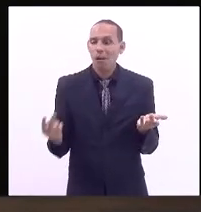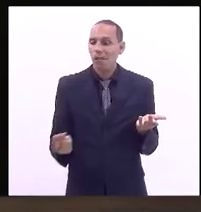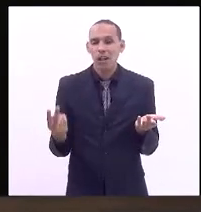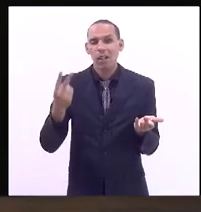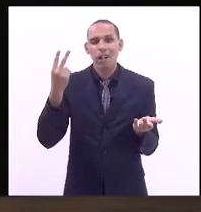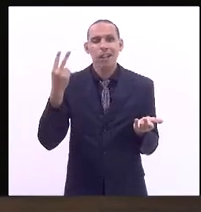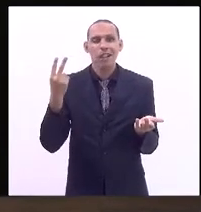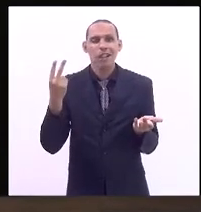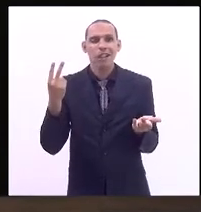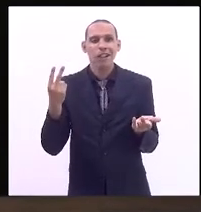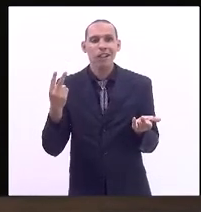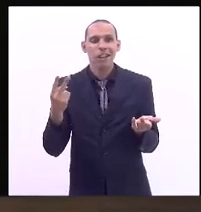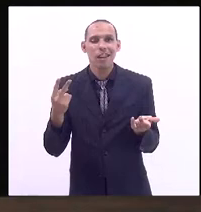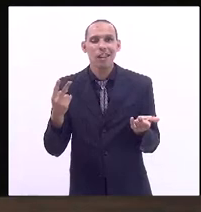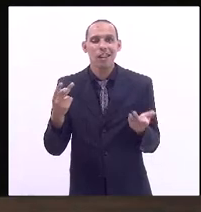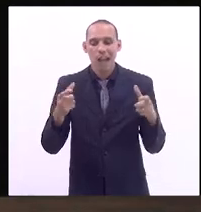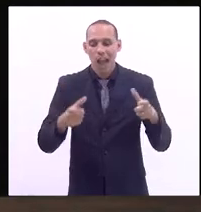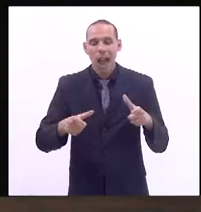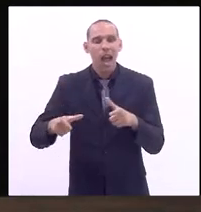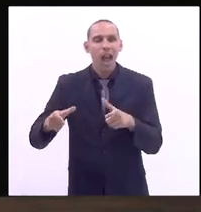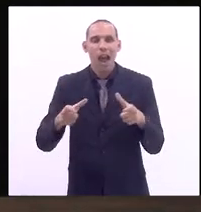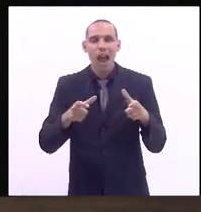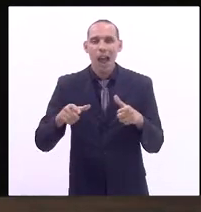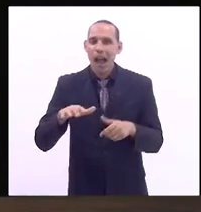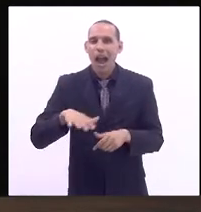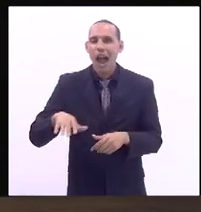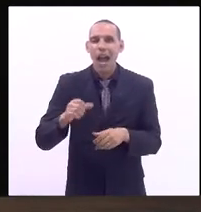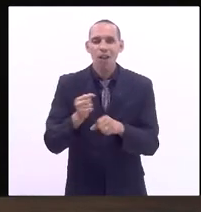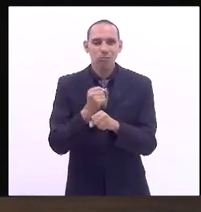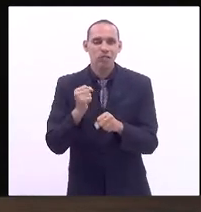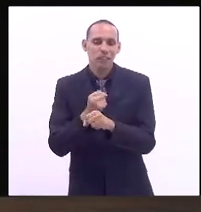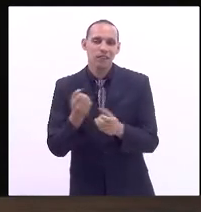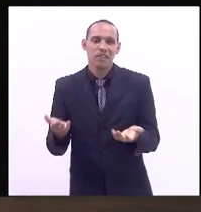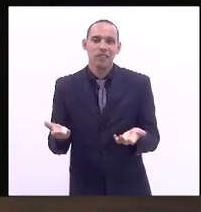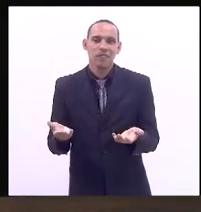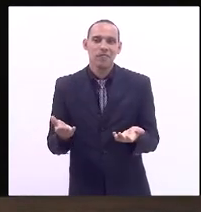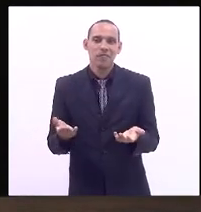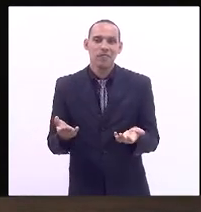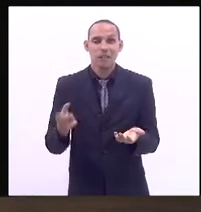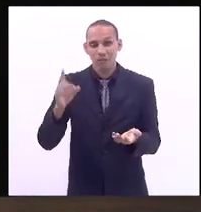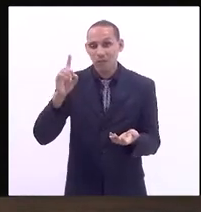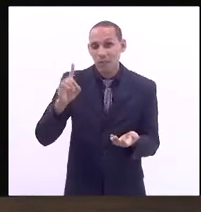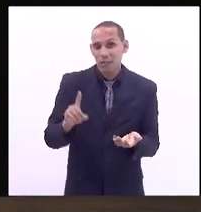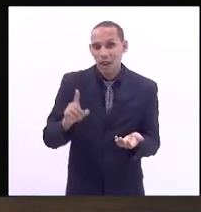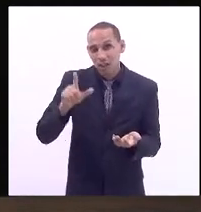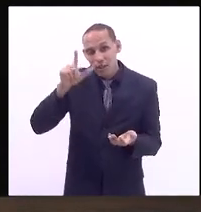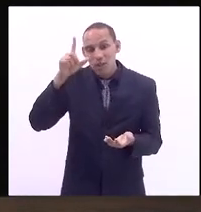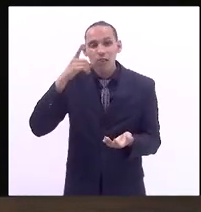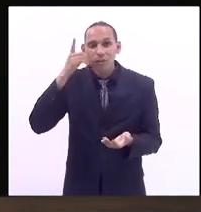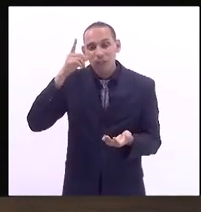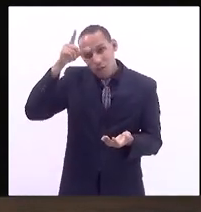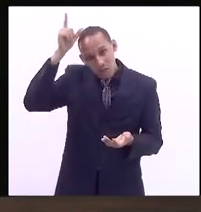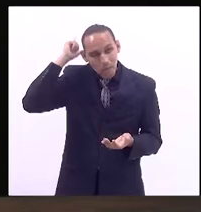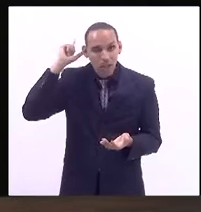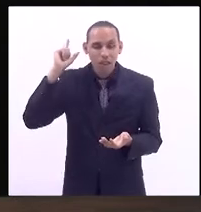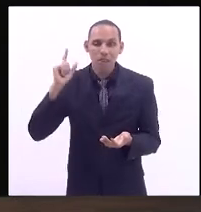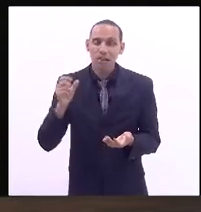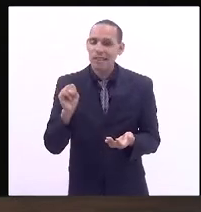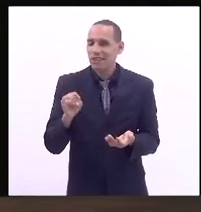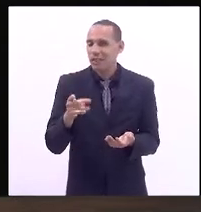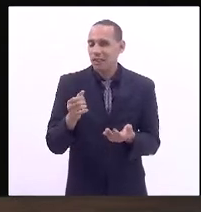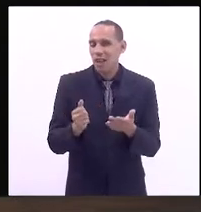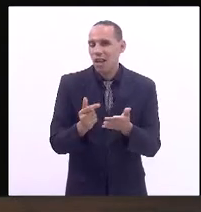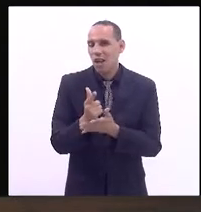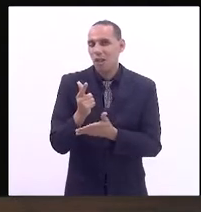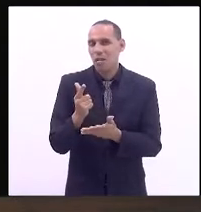do Poder construtivo de cada área uma coisa Deputado Luiz Paulo é você comprar uma área que é